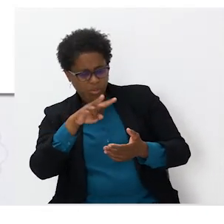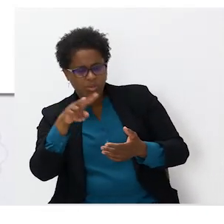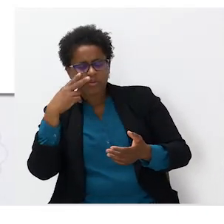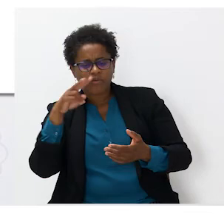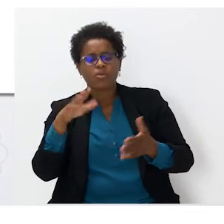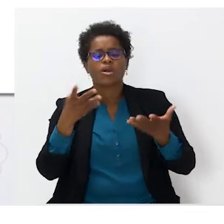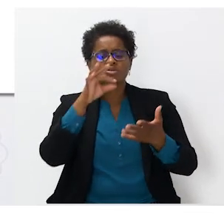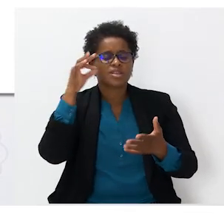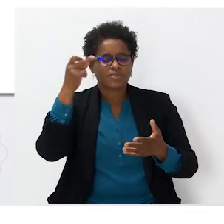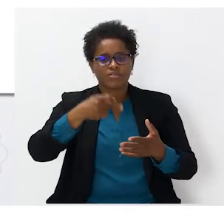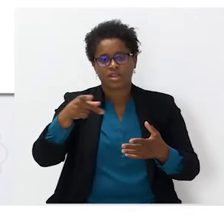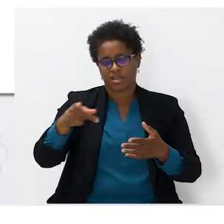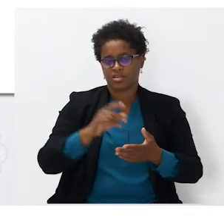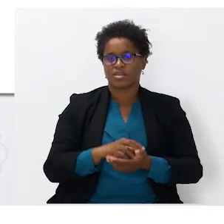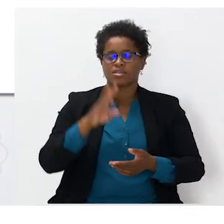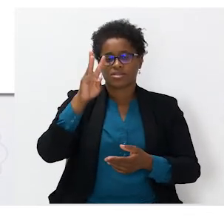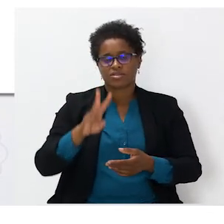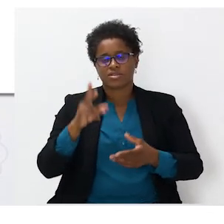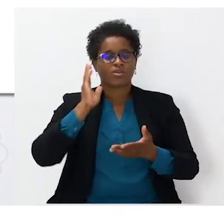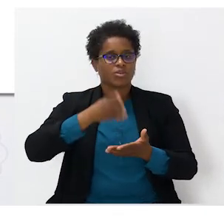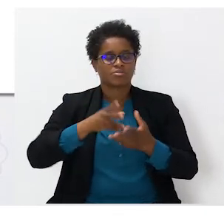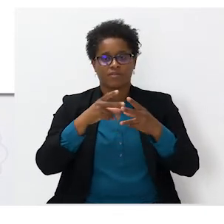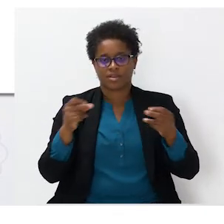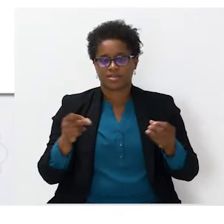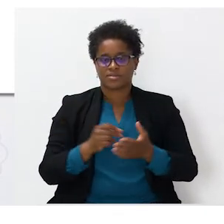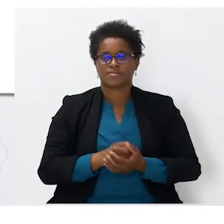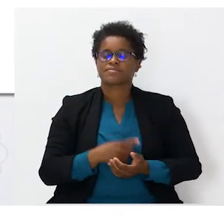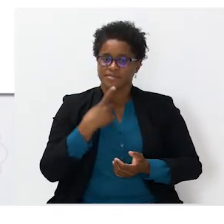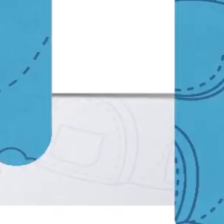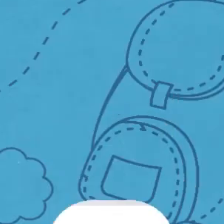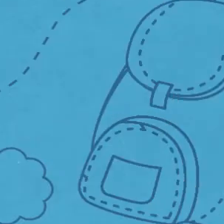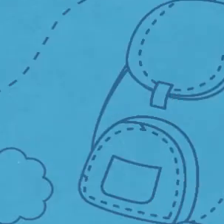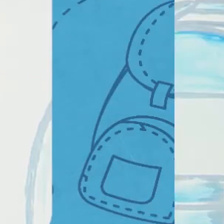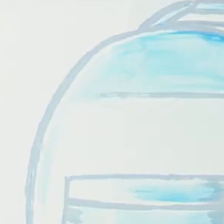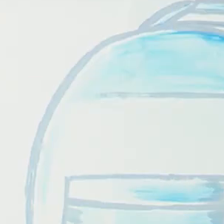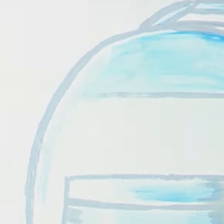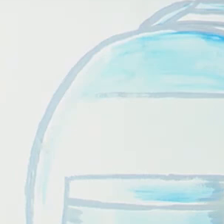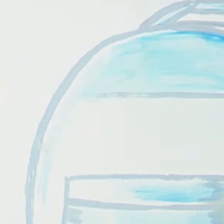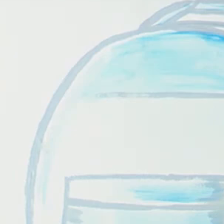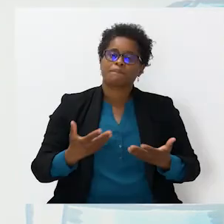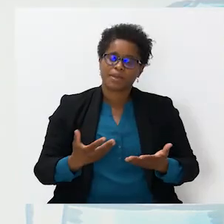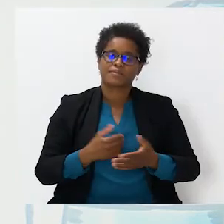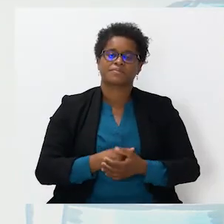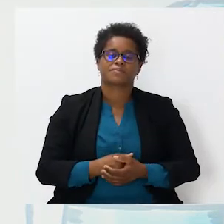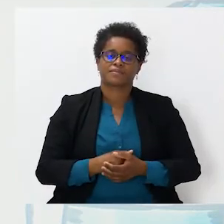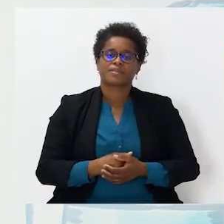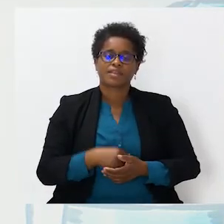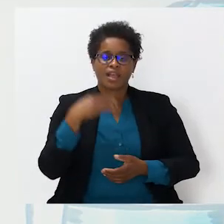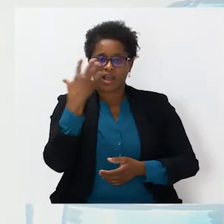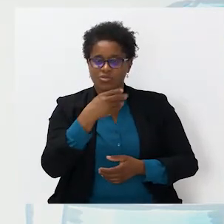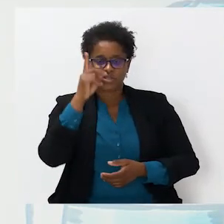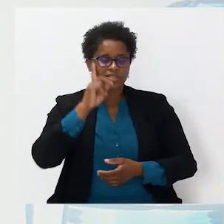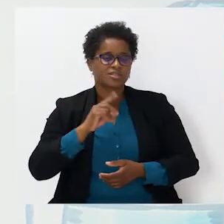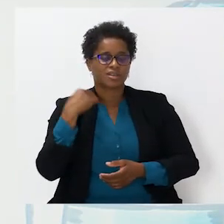fica nesta última, terceira e última frase. Certo? Bem, meus alunos e